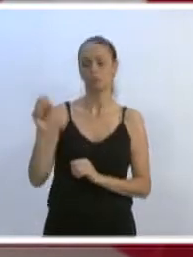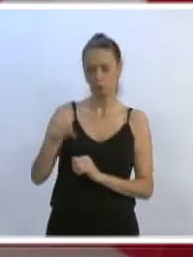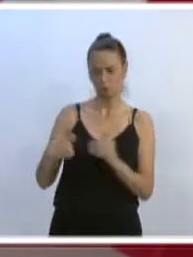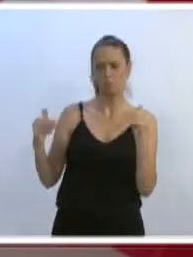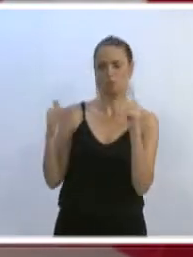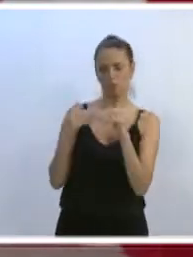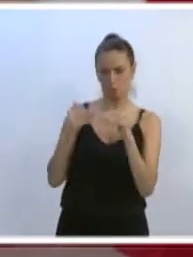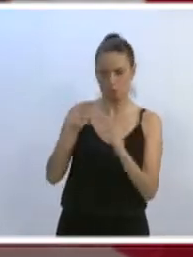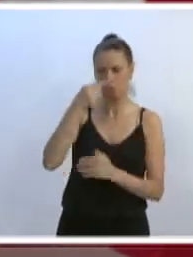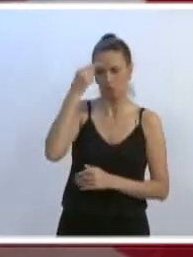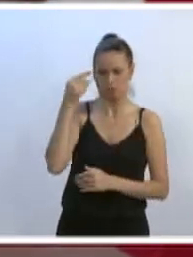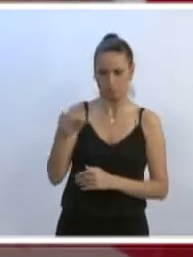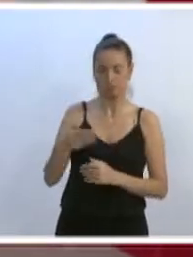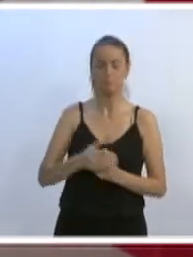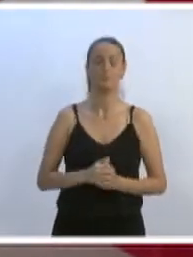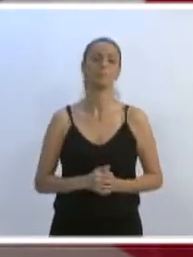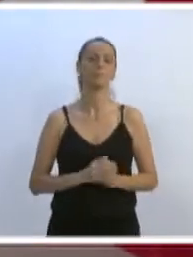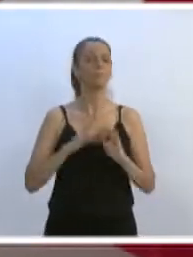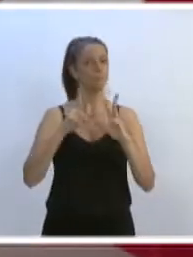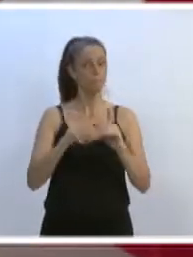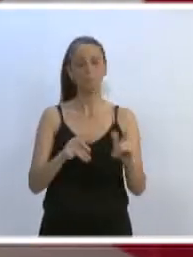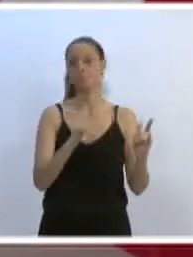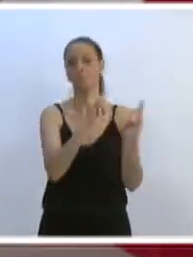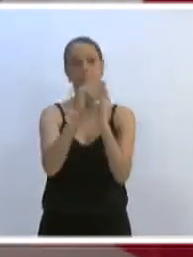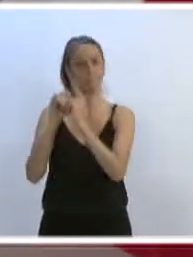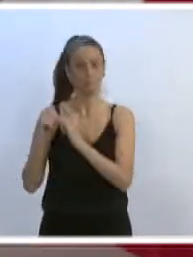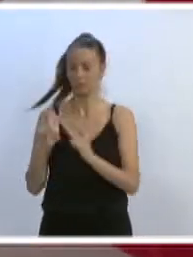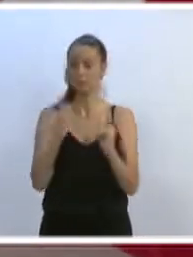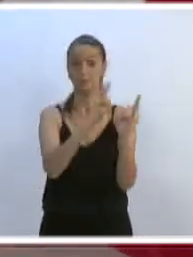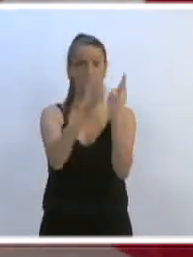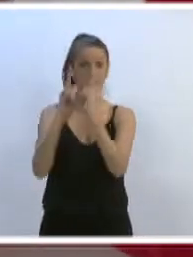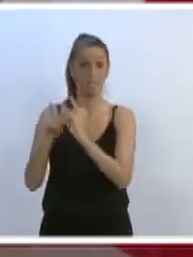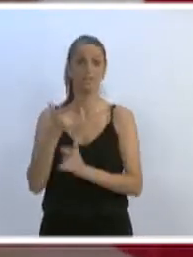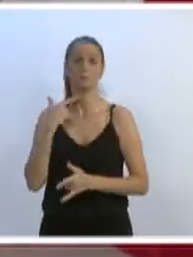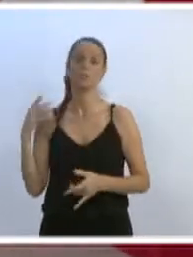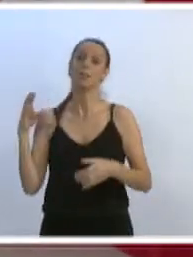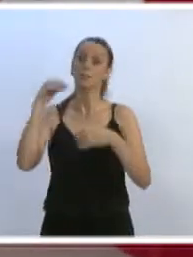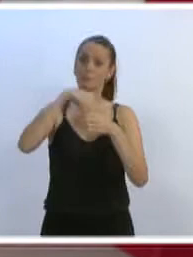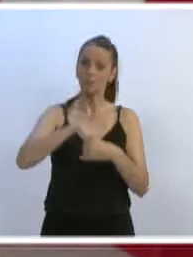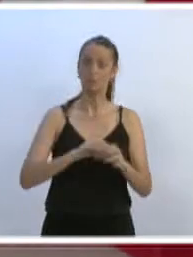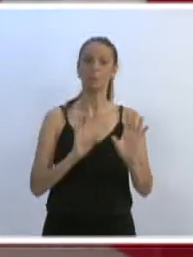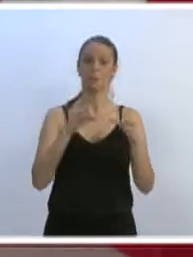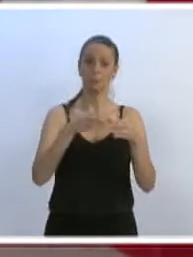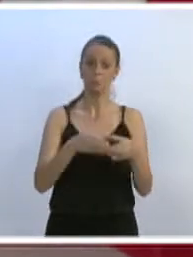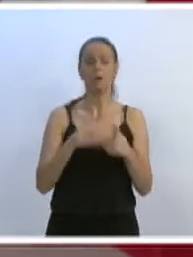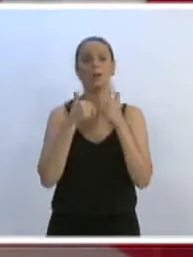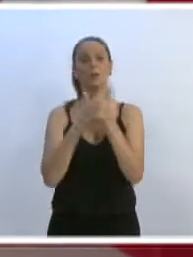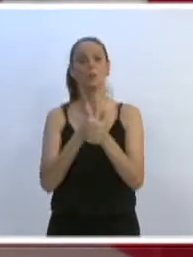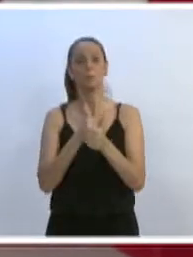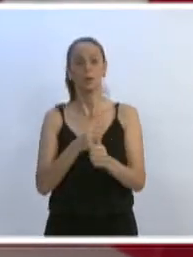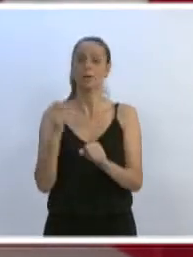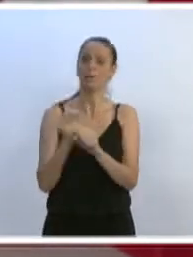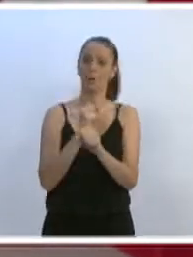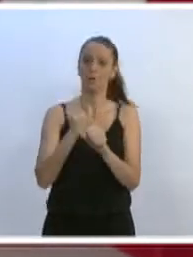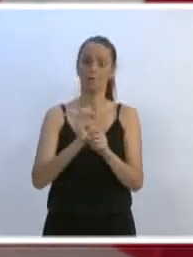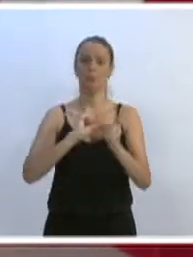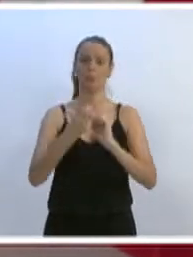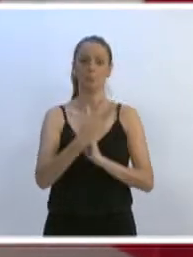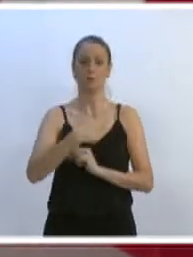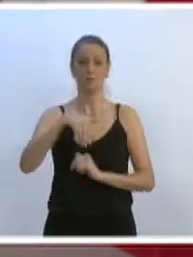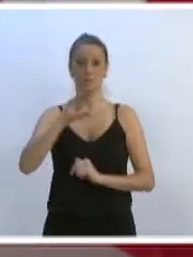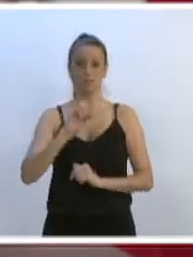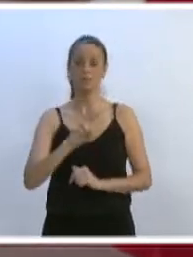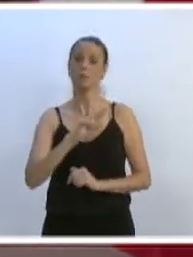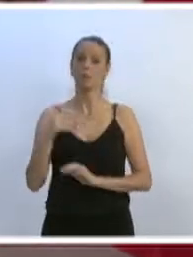e o que a todas as entidades que quiserem participar da nossa comissão de acompanhamento da br 470 vou propor para que se poupe